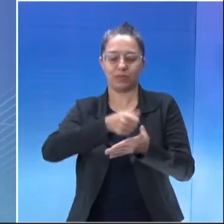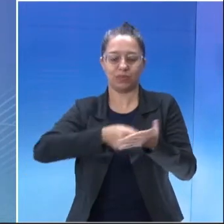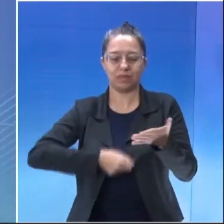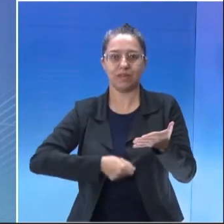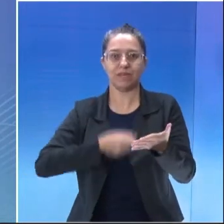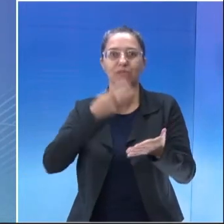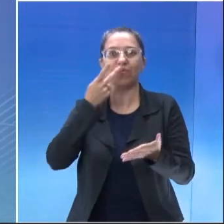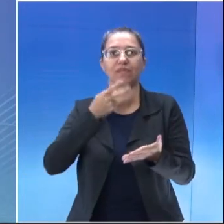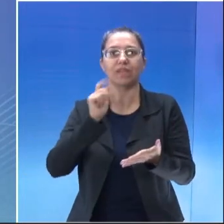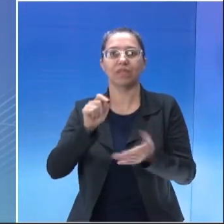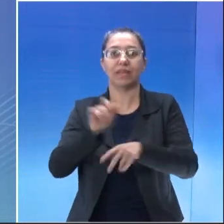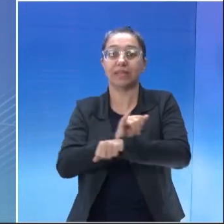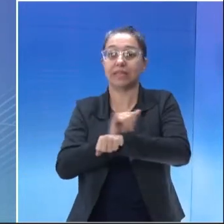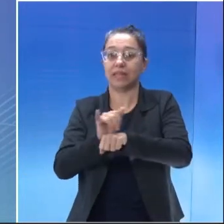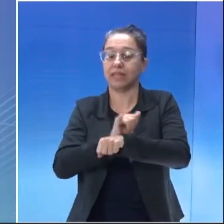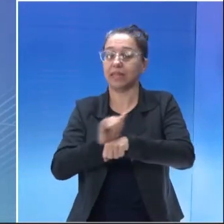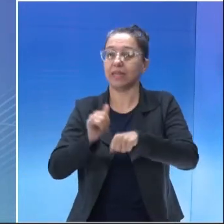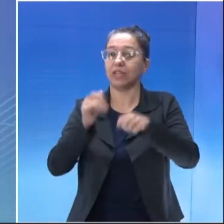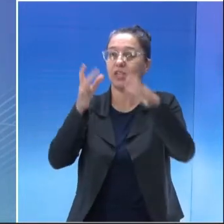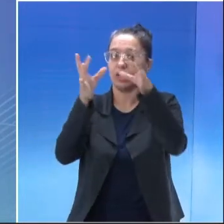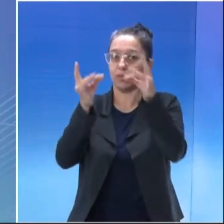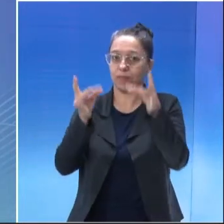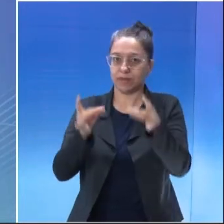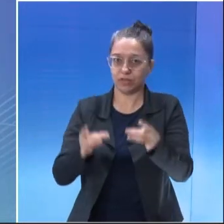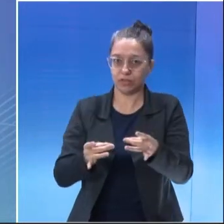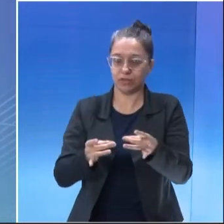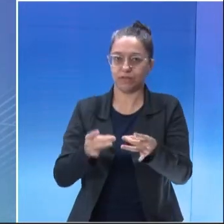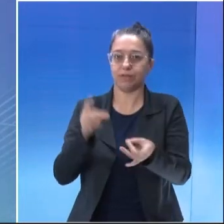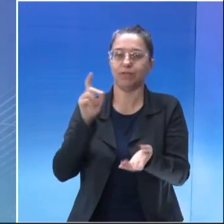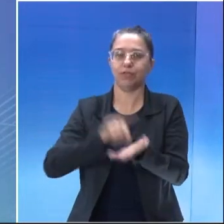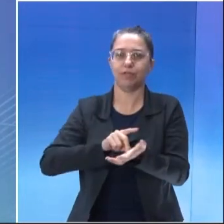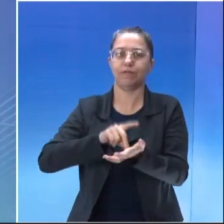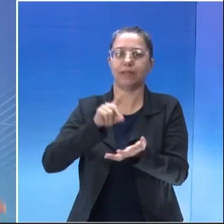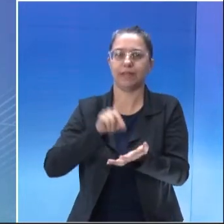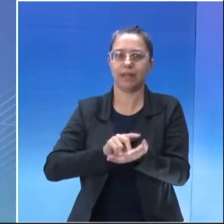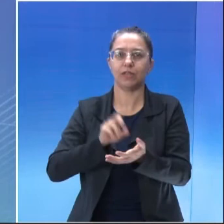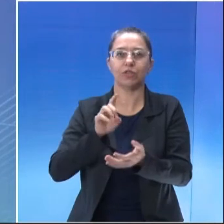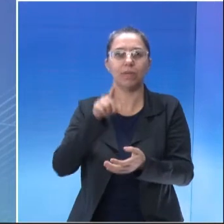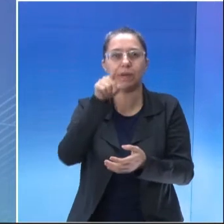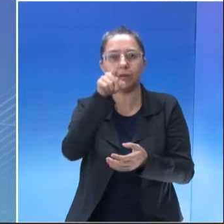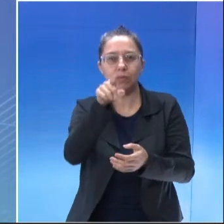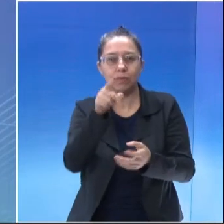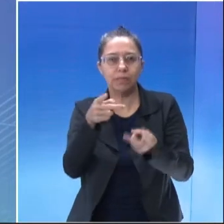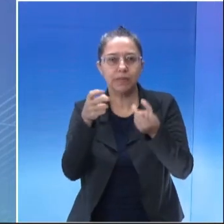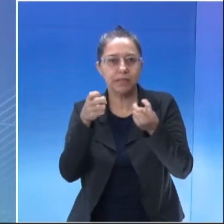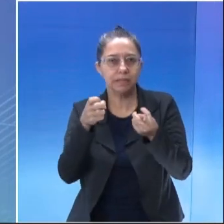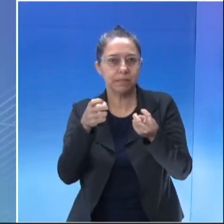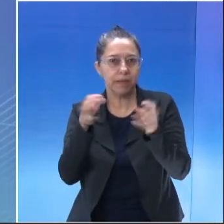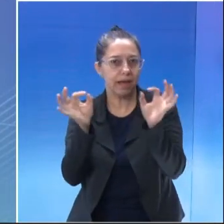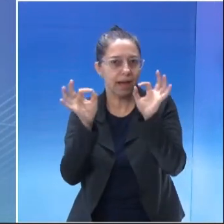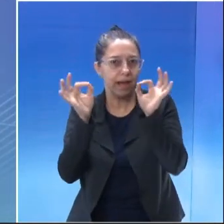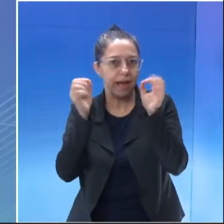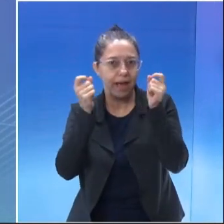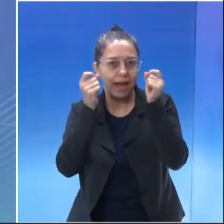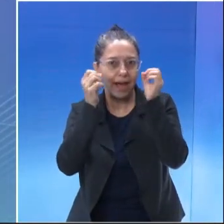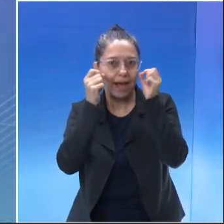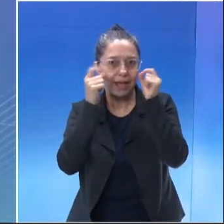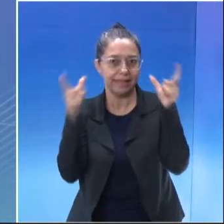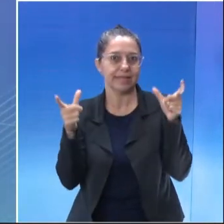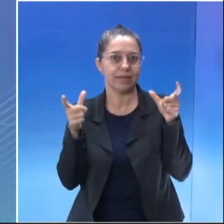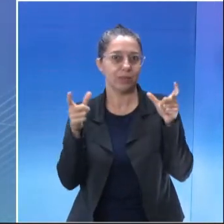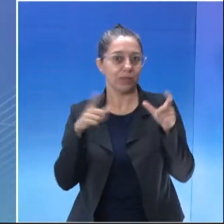estratégia argumentativa, né? Então isso aí realmente é só para ver se você está realmente atento ao